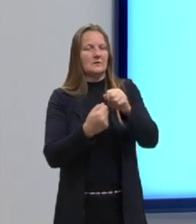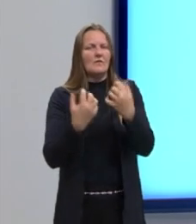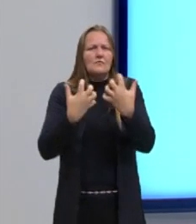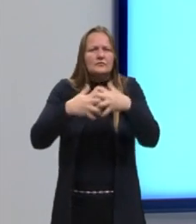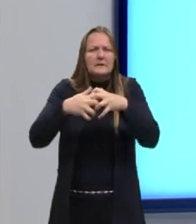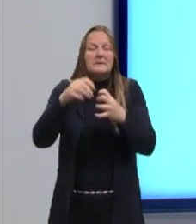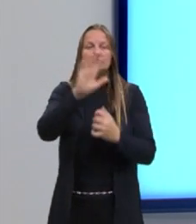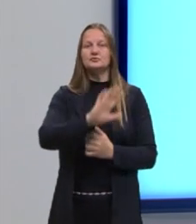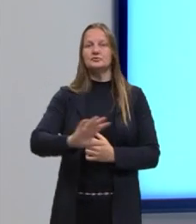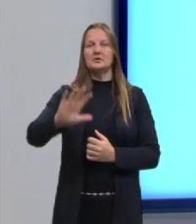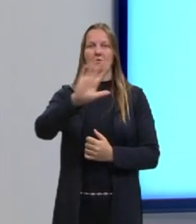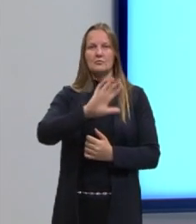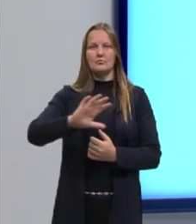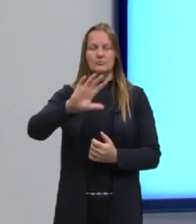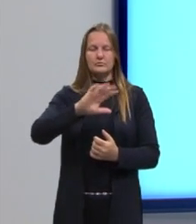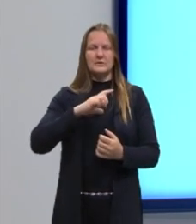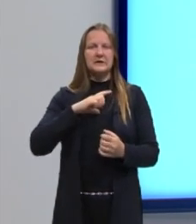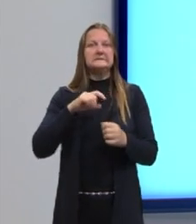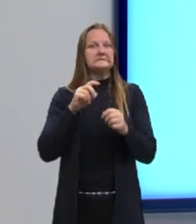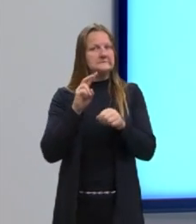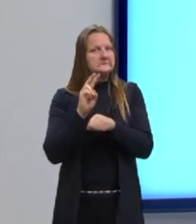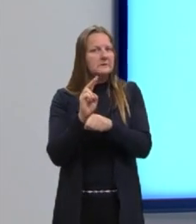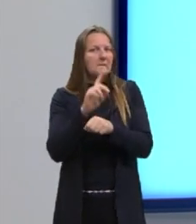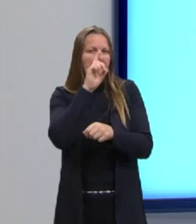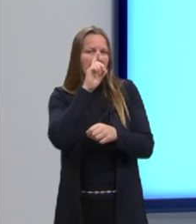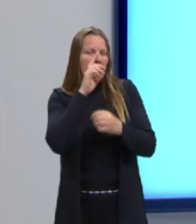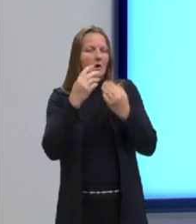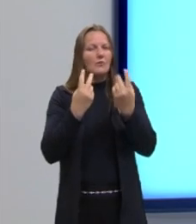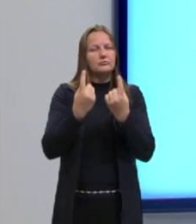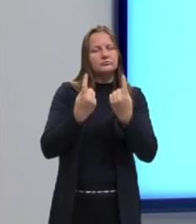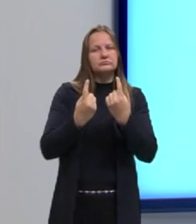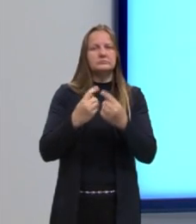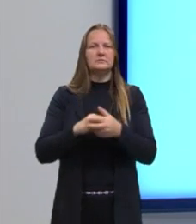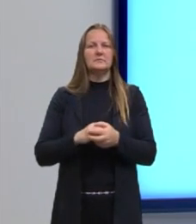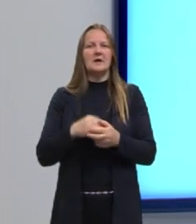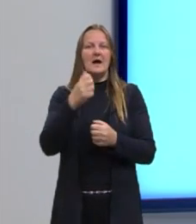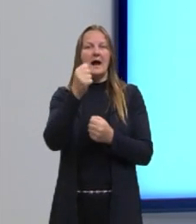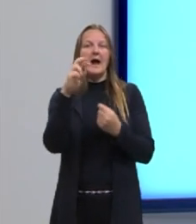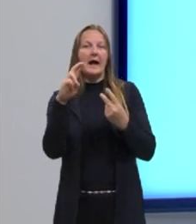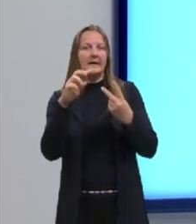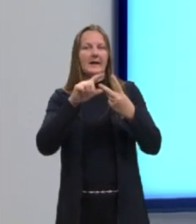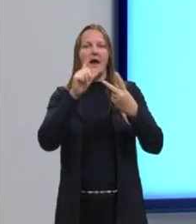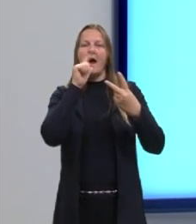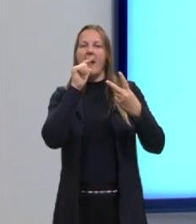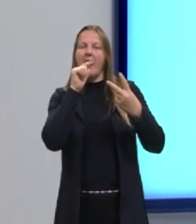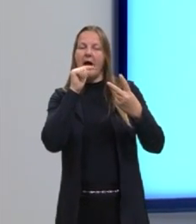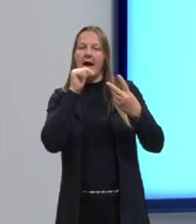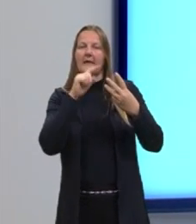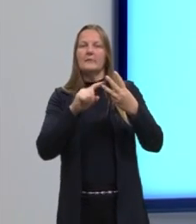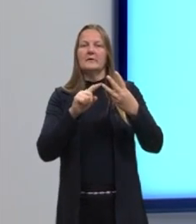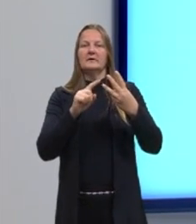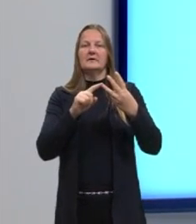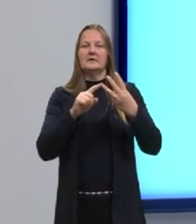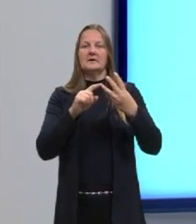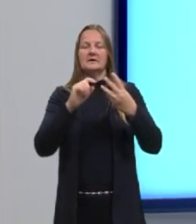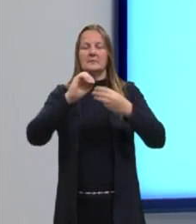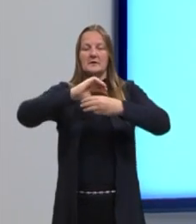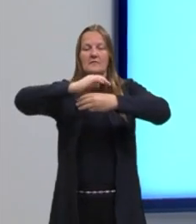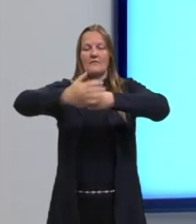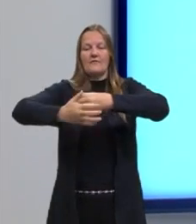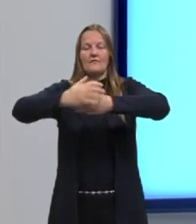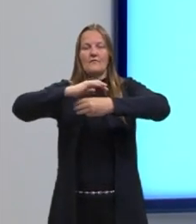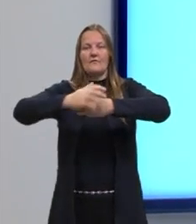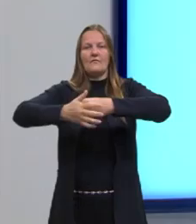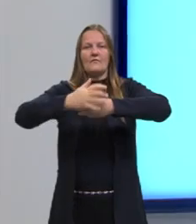condições que sejam benéficas para a água e a atmosfera